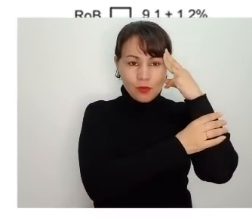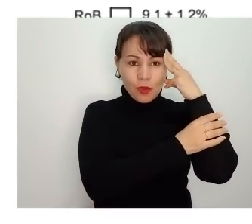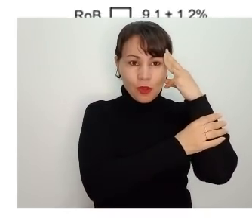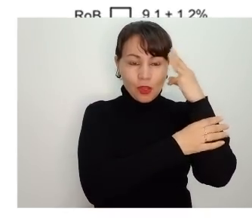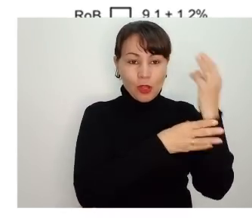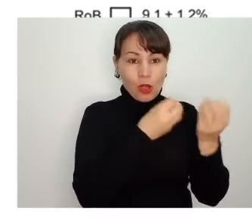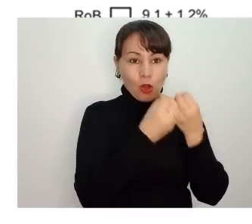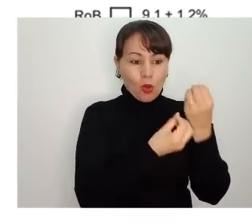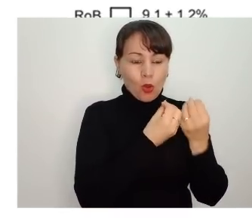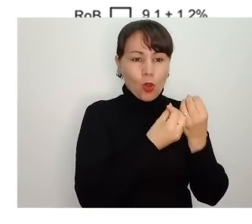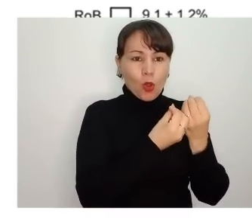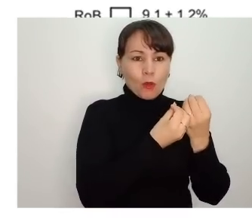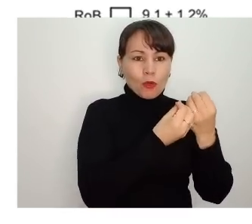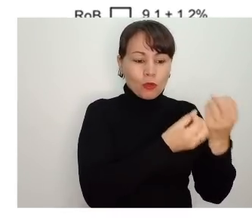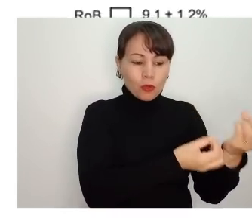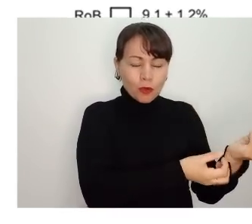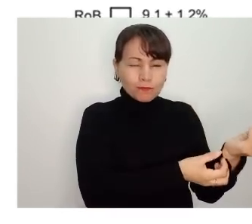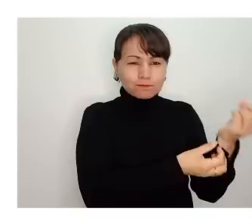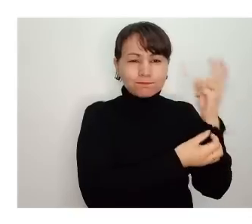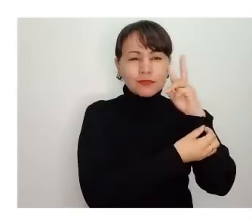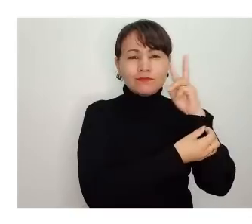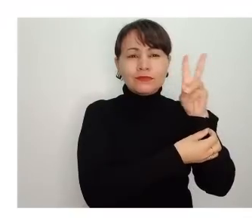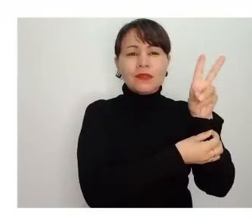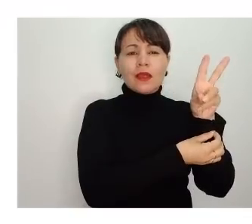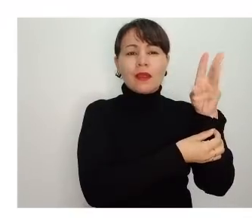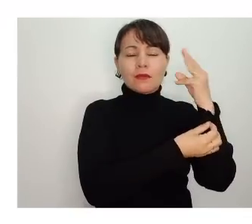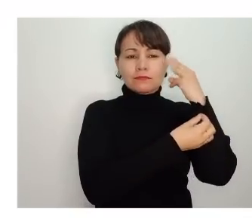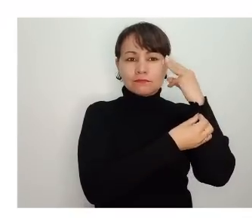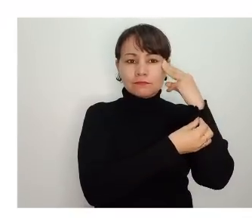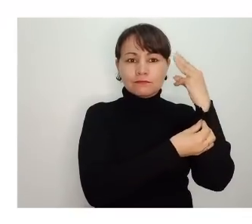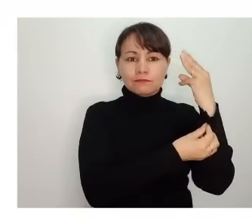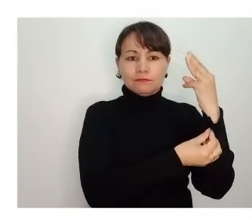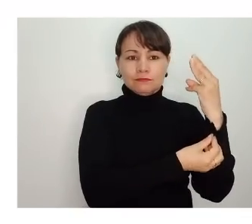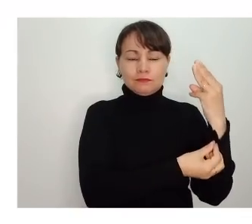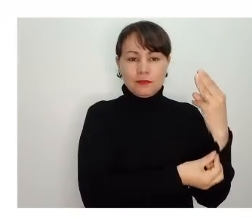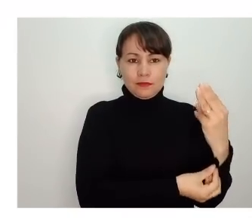memórias, assim como para a evocação das nossas memórias.